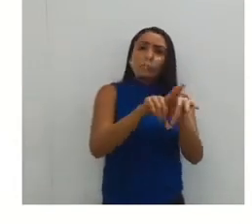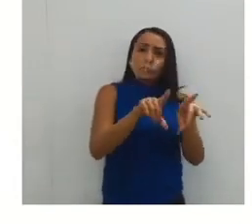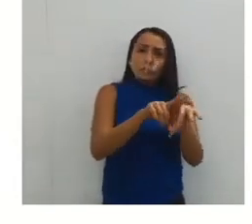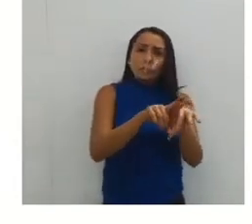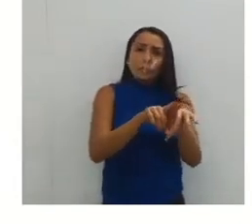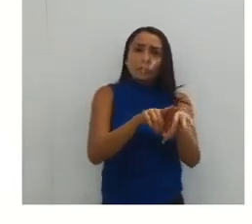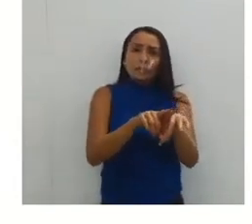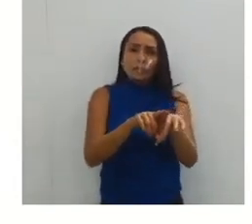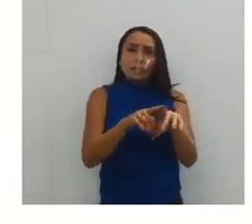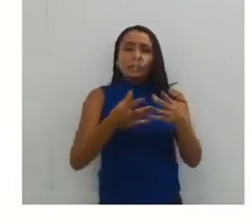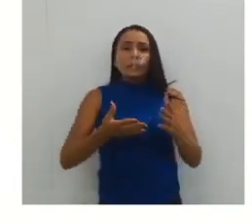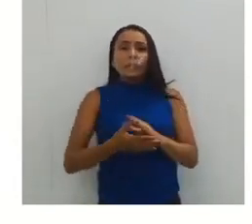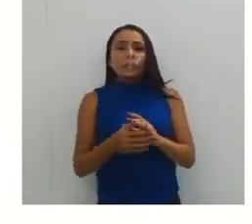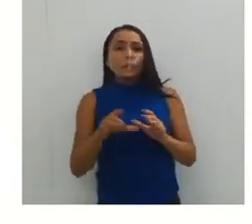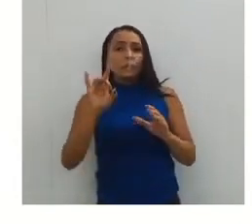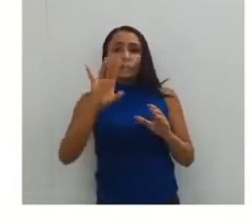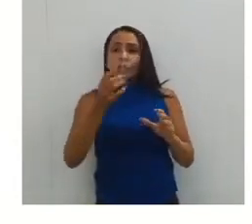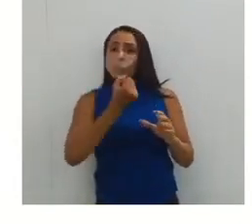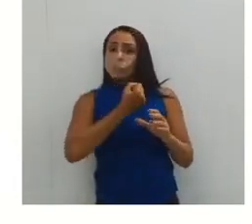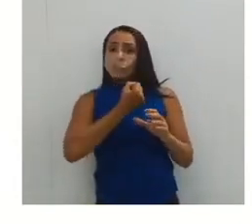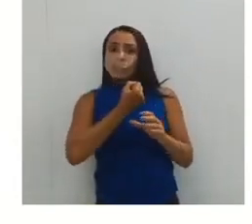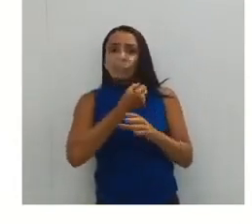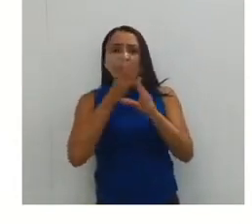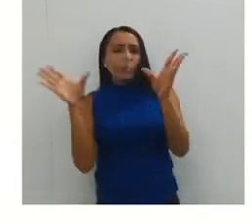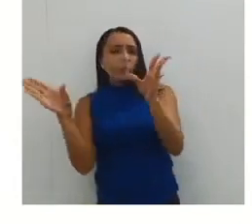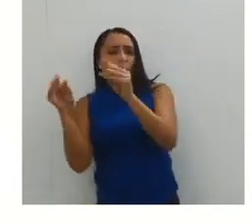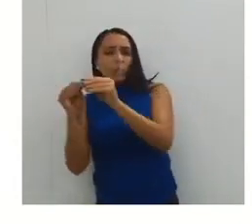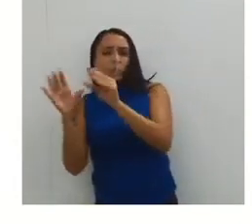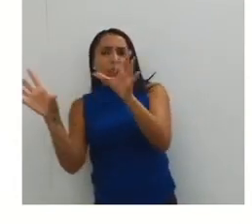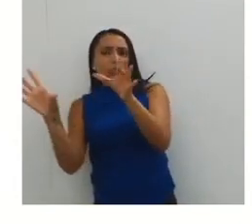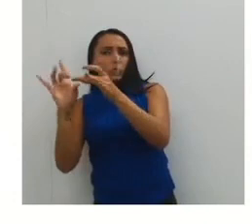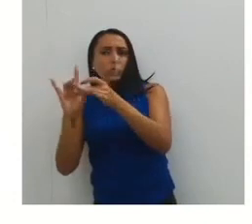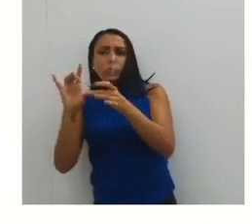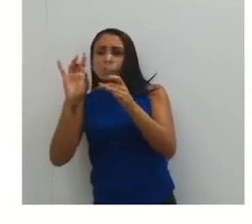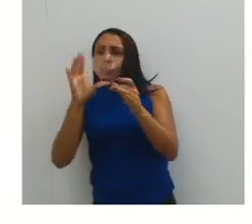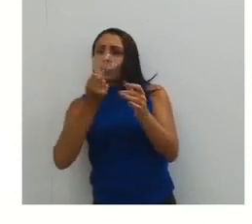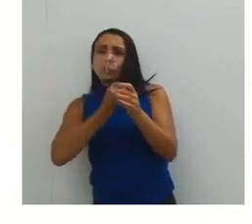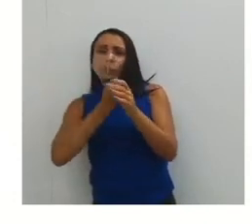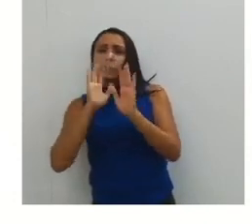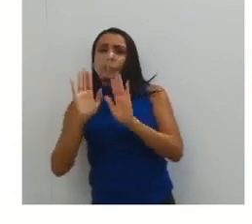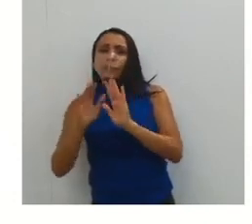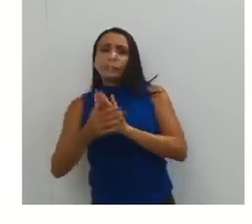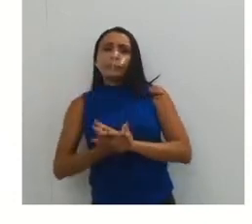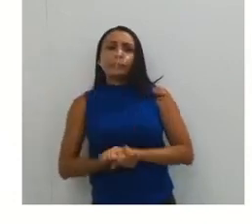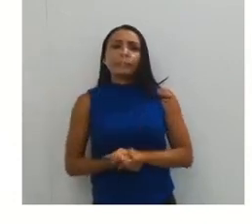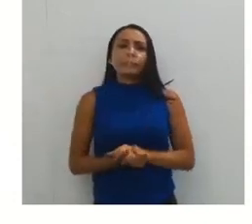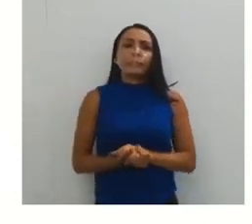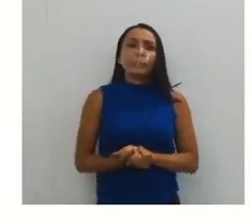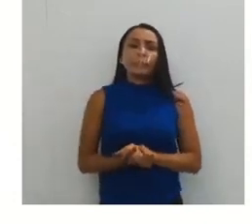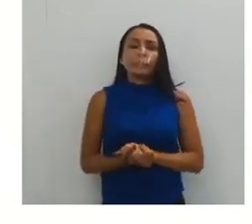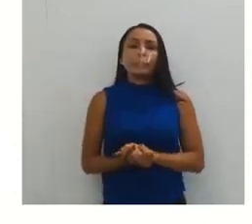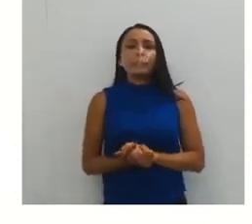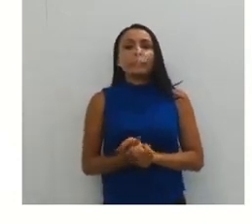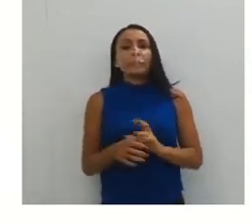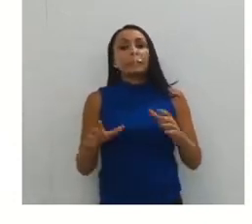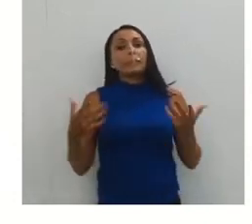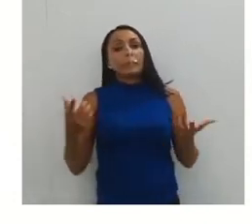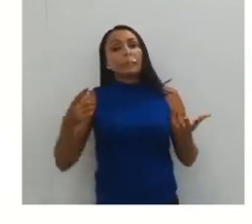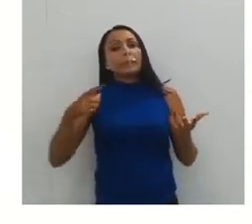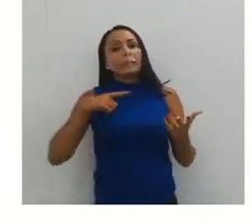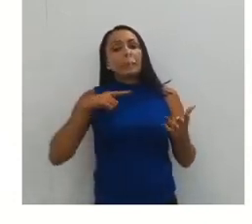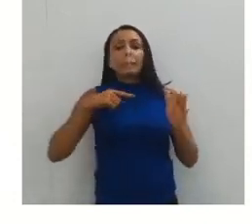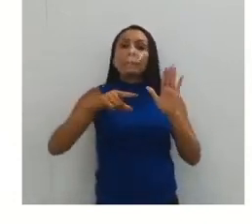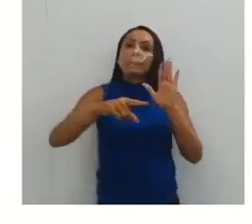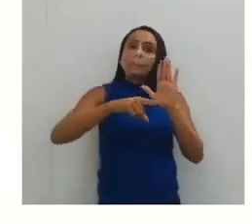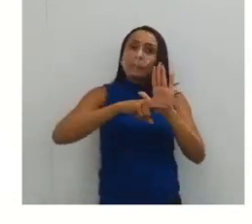nada. Então, 25x ao quadrado menos 4x ao quadrado. Só que é o seguinte, quando tem esse